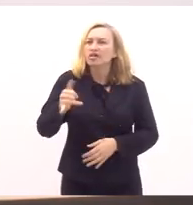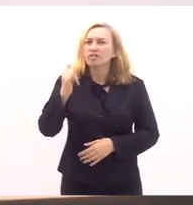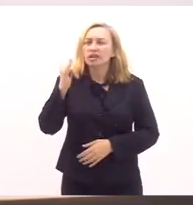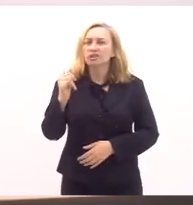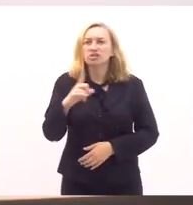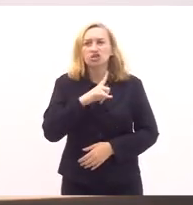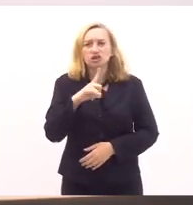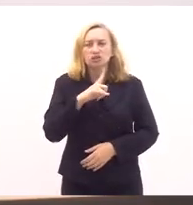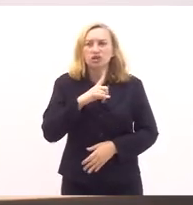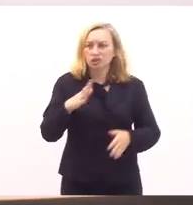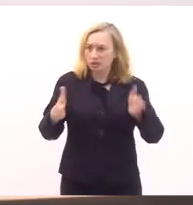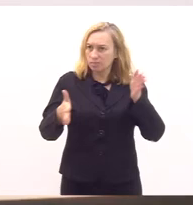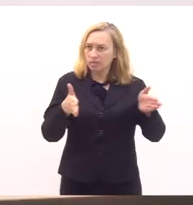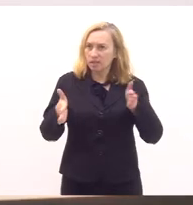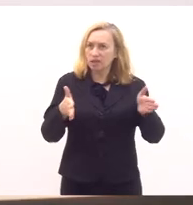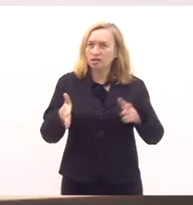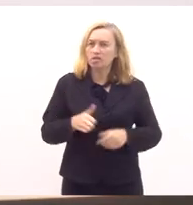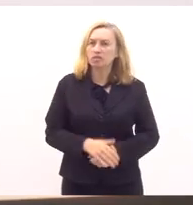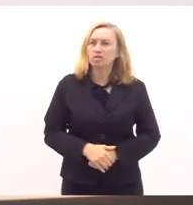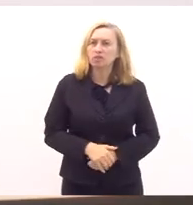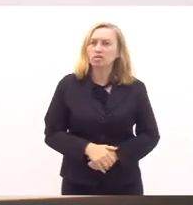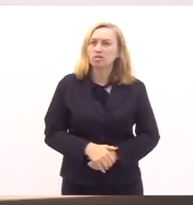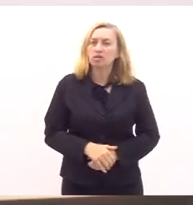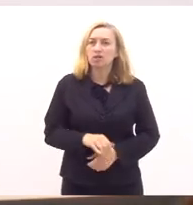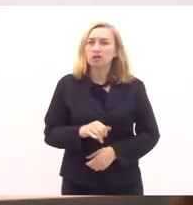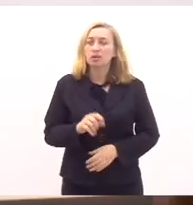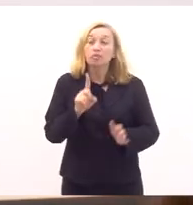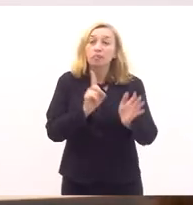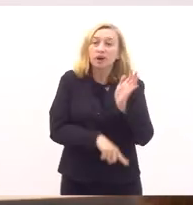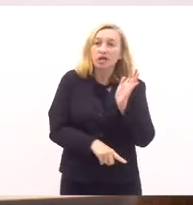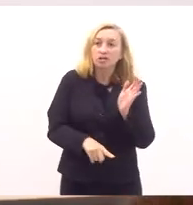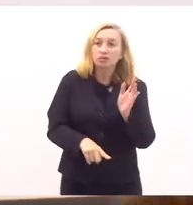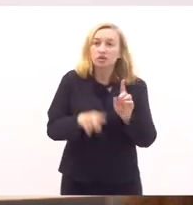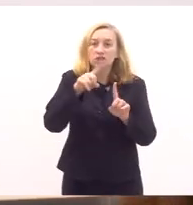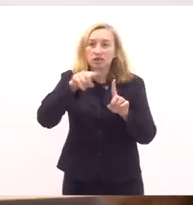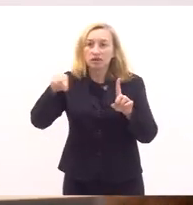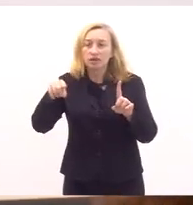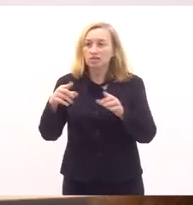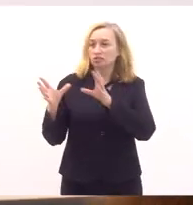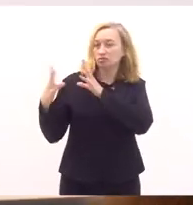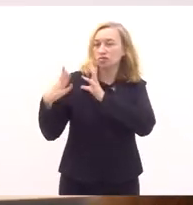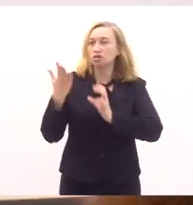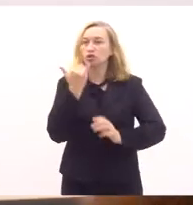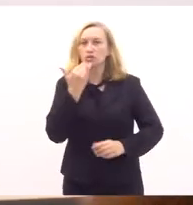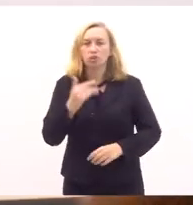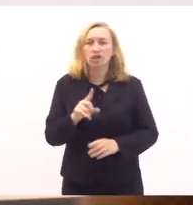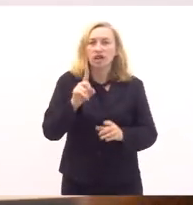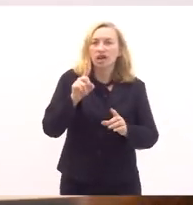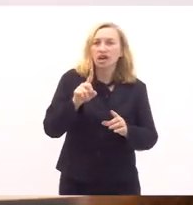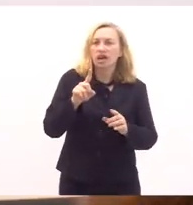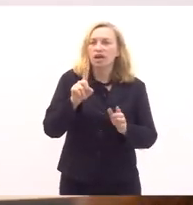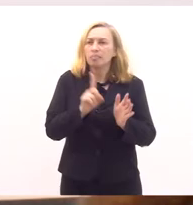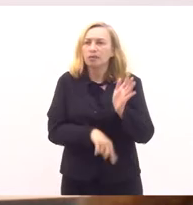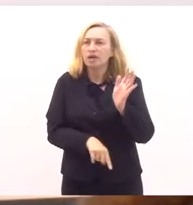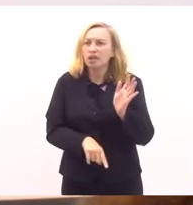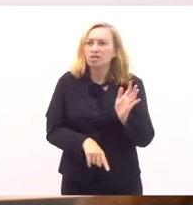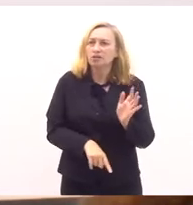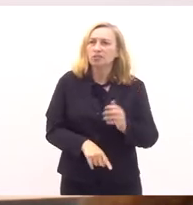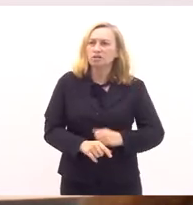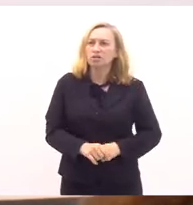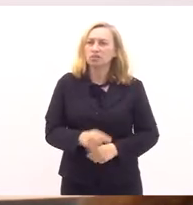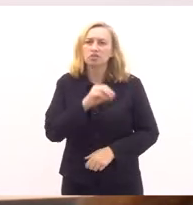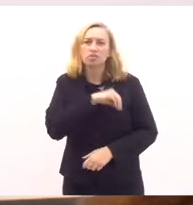que nós tivemos nesse período, que é inferior à variação da cesta básica, é inferior à